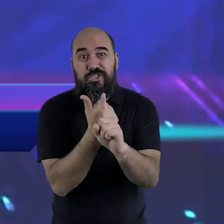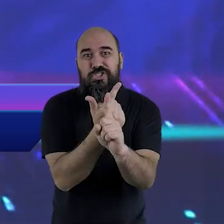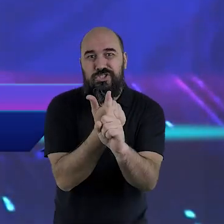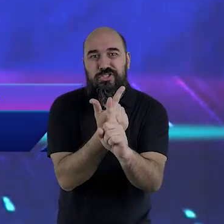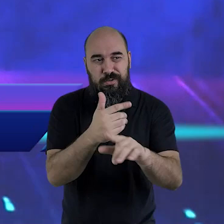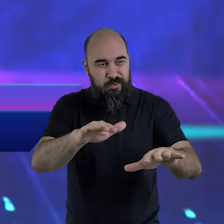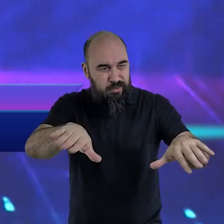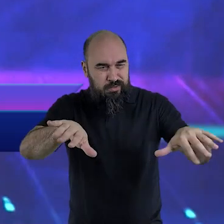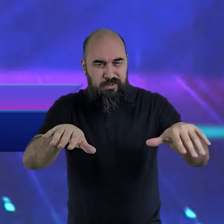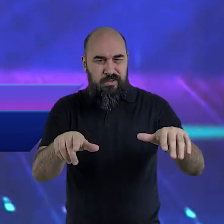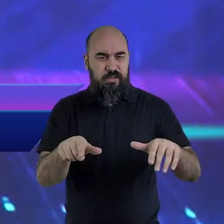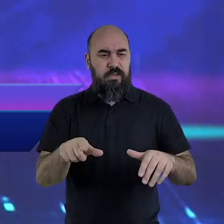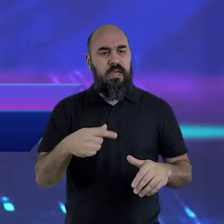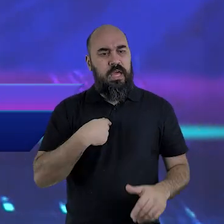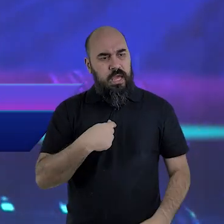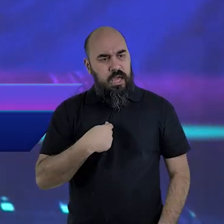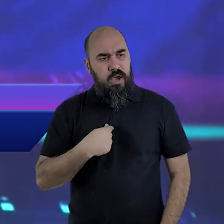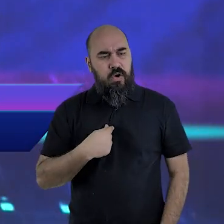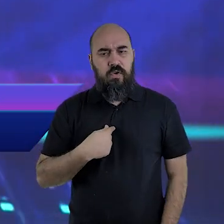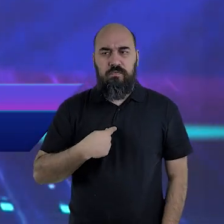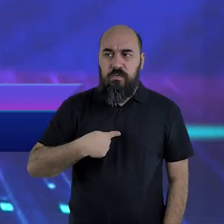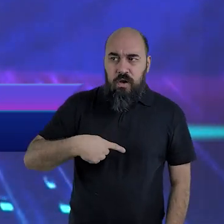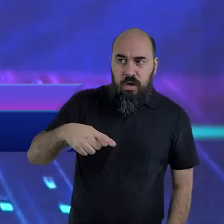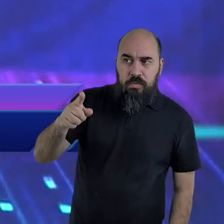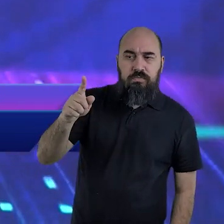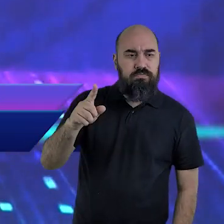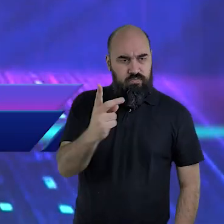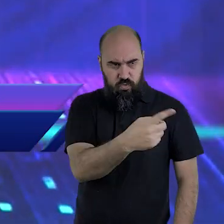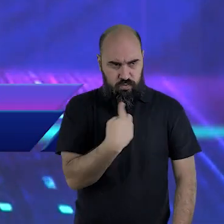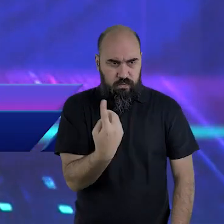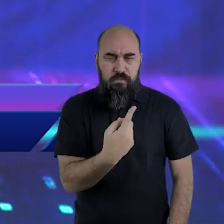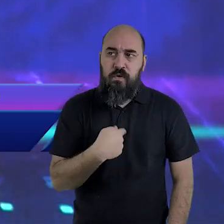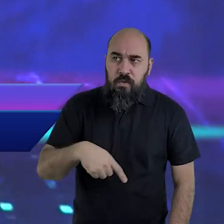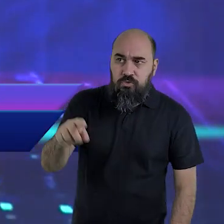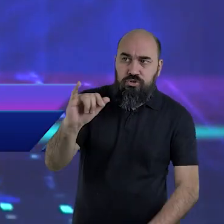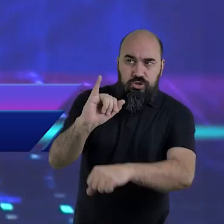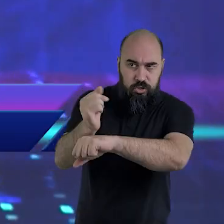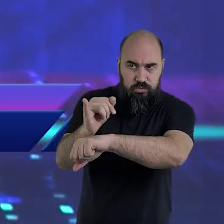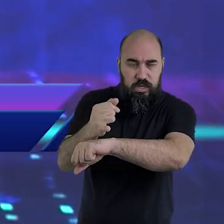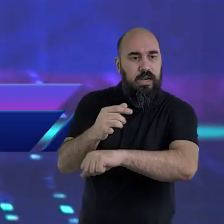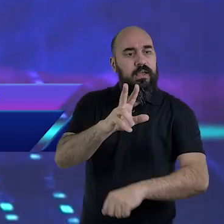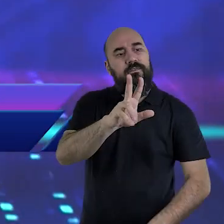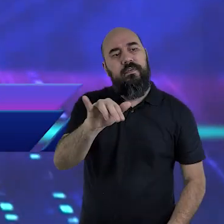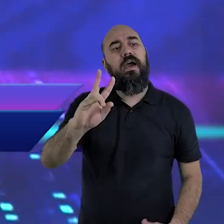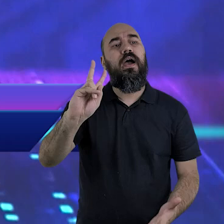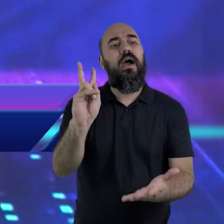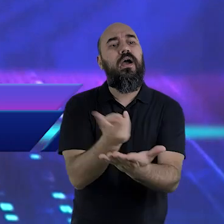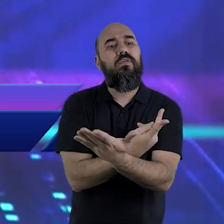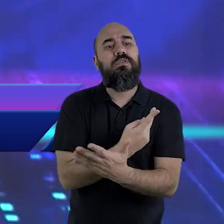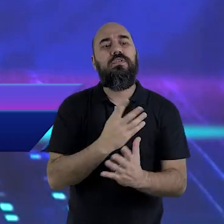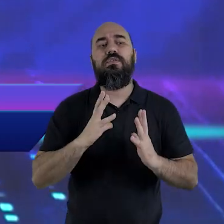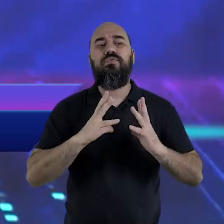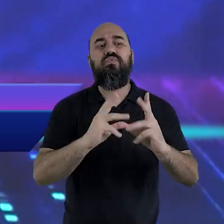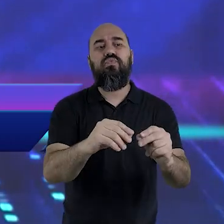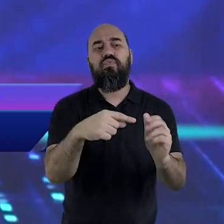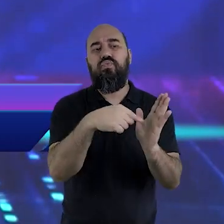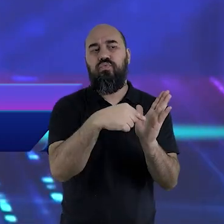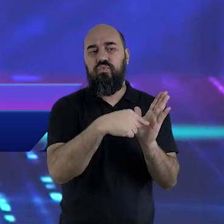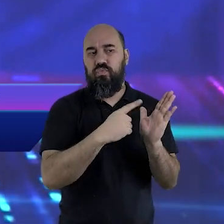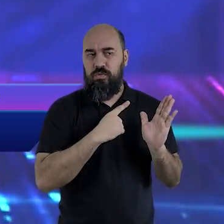Jesus: eis que subimos para Jerusalém, e vai cumprir-se ali